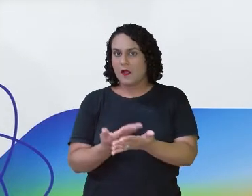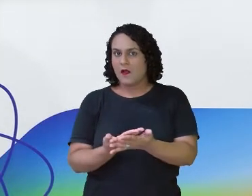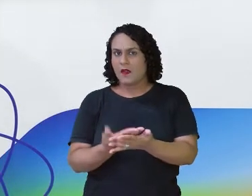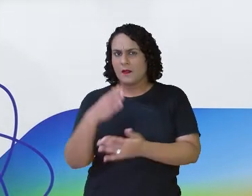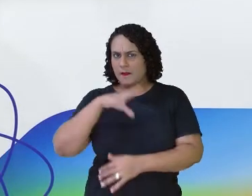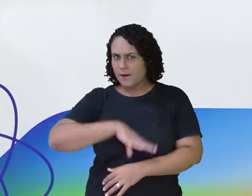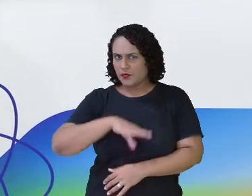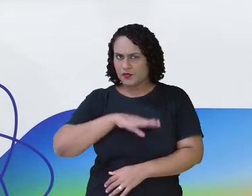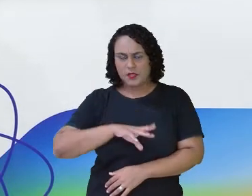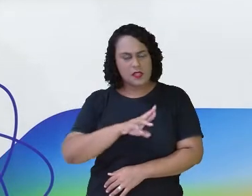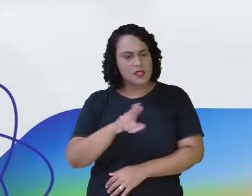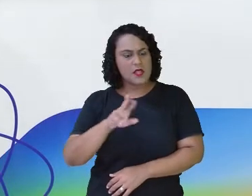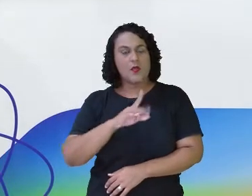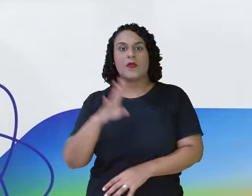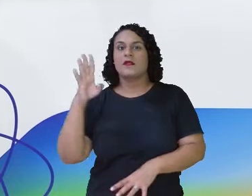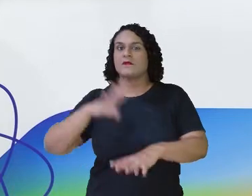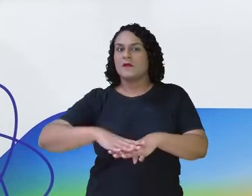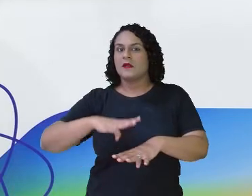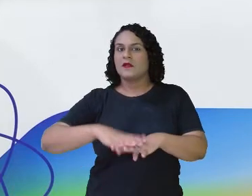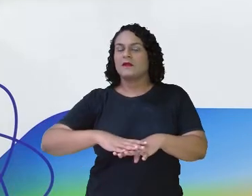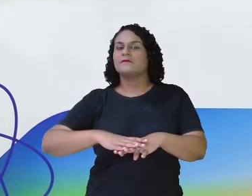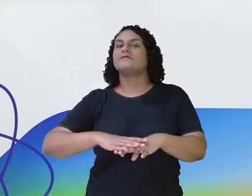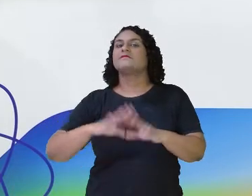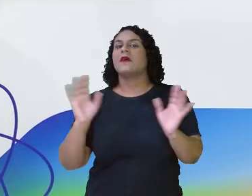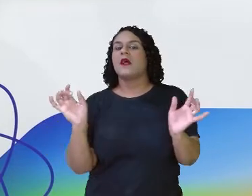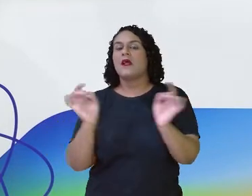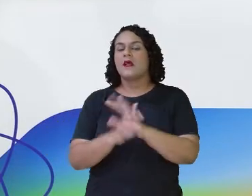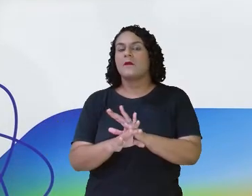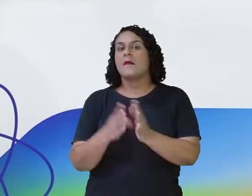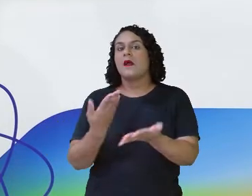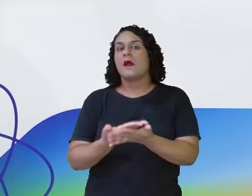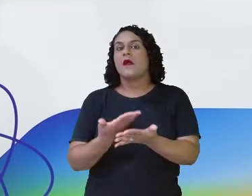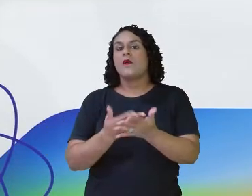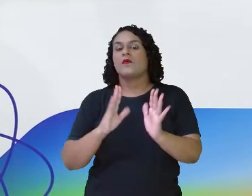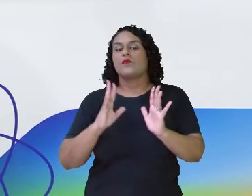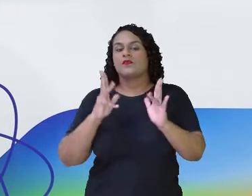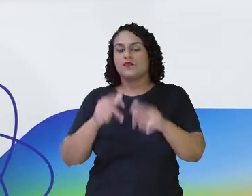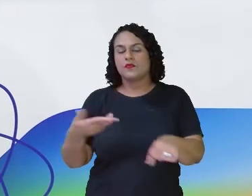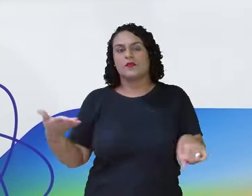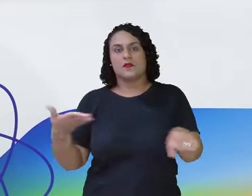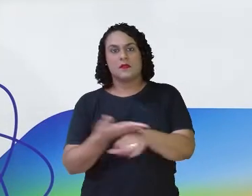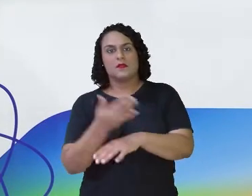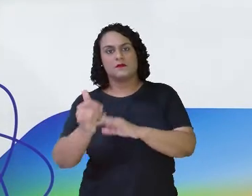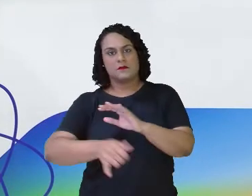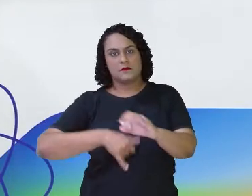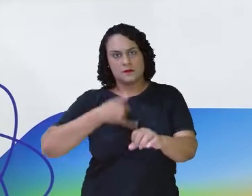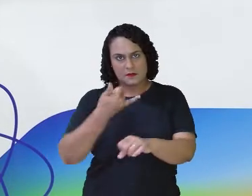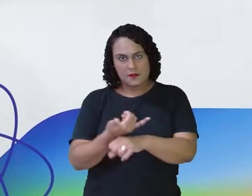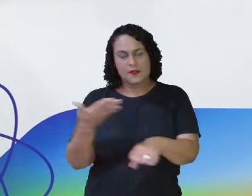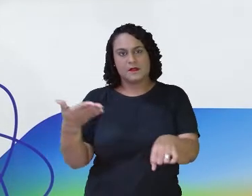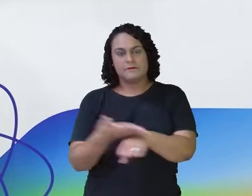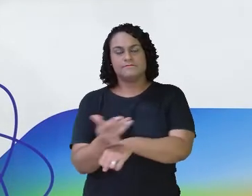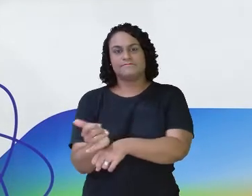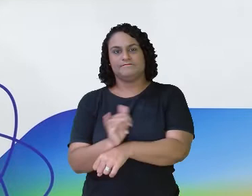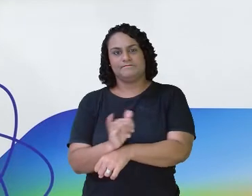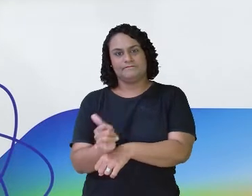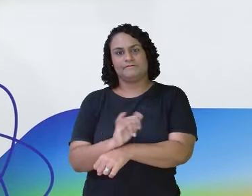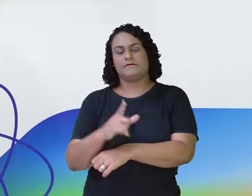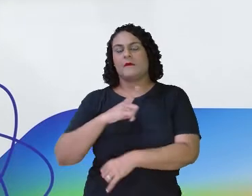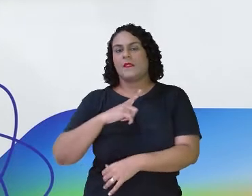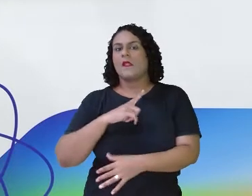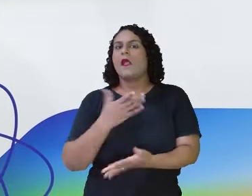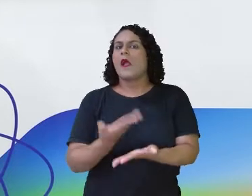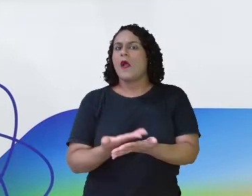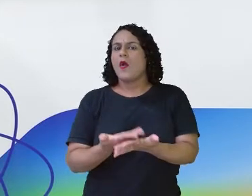matemática, quando encerrarem as aulas do quinto ano, você vai lá no canal do Educa, acessa lá no YouTube, vai ter a aula de